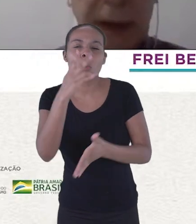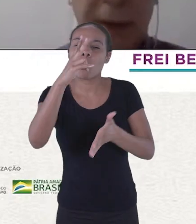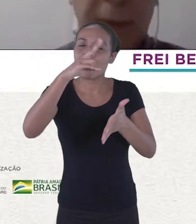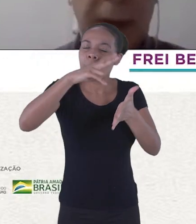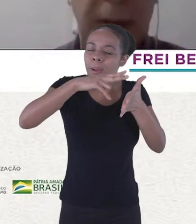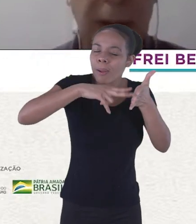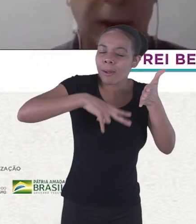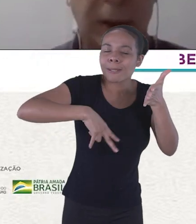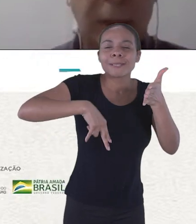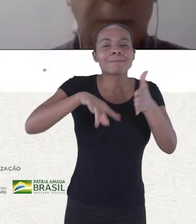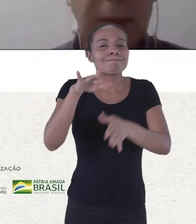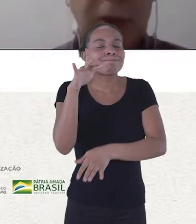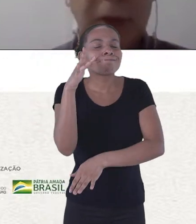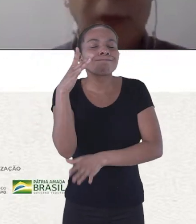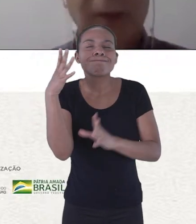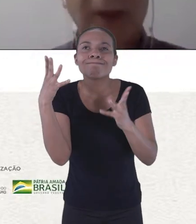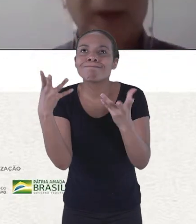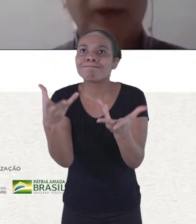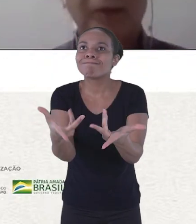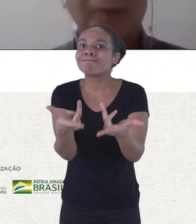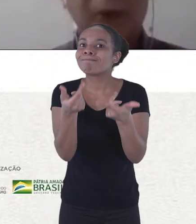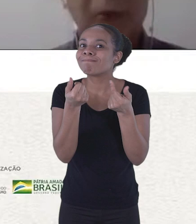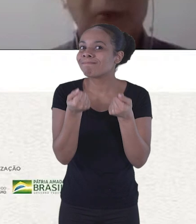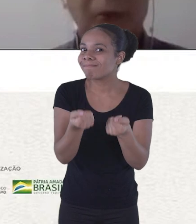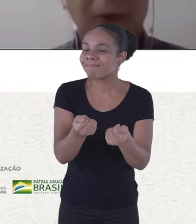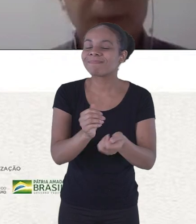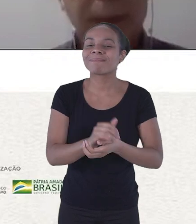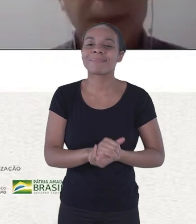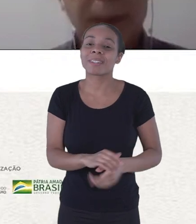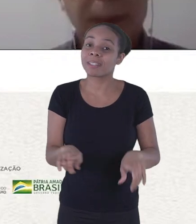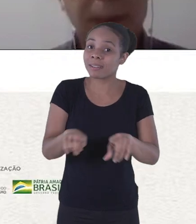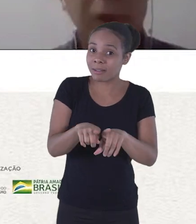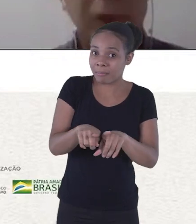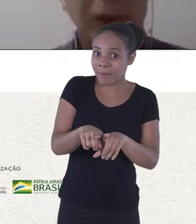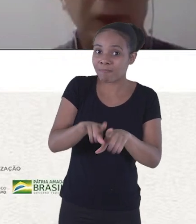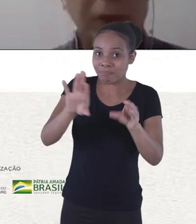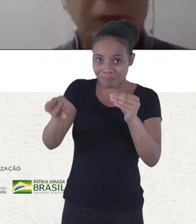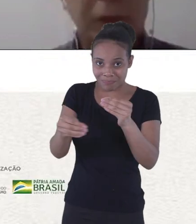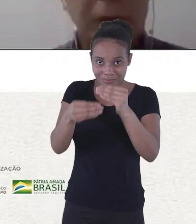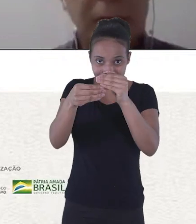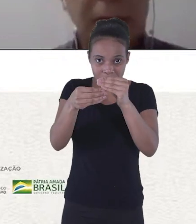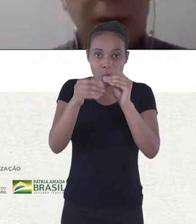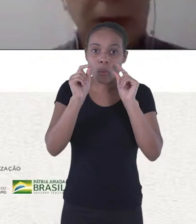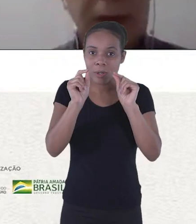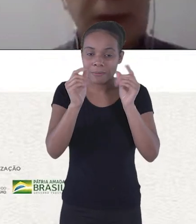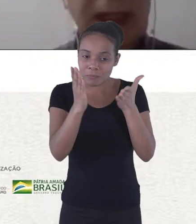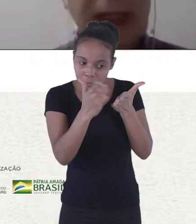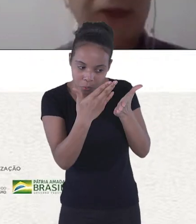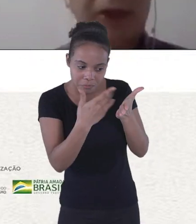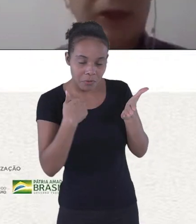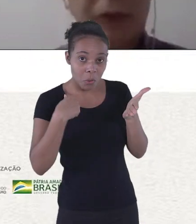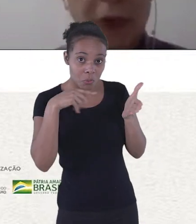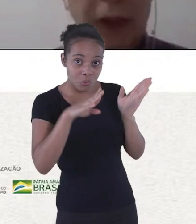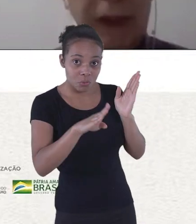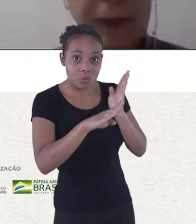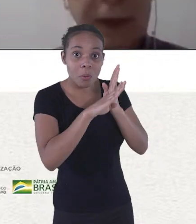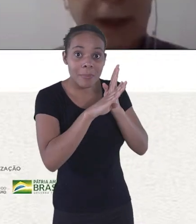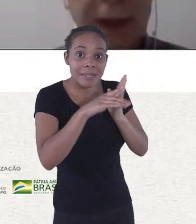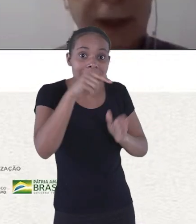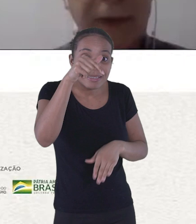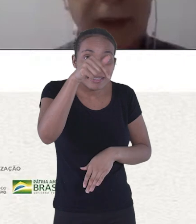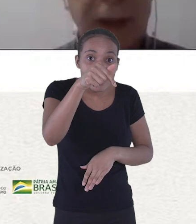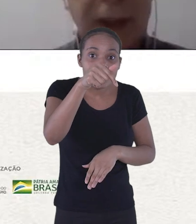E se me é permitido falar mais um pouco, eu encontrei no seu livro sete